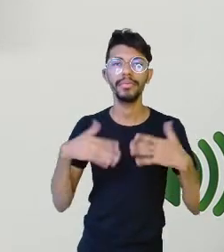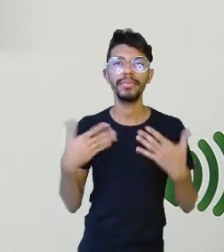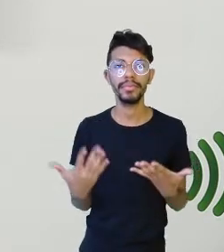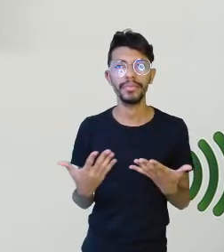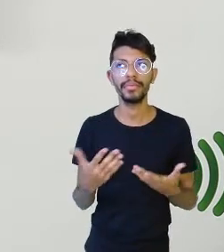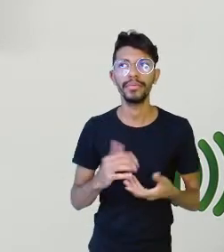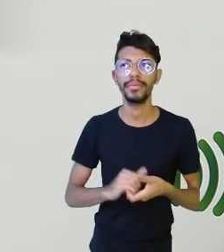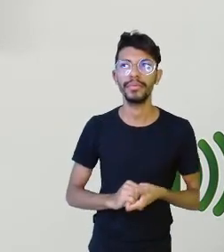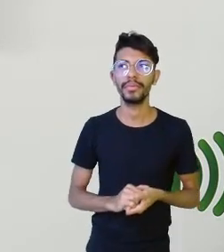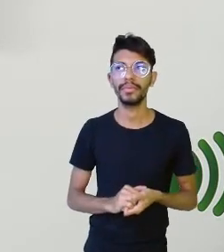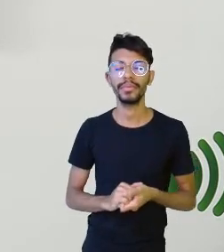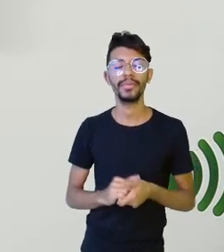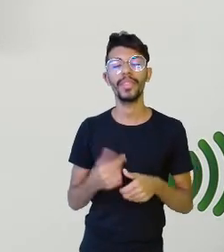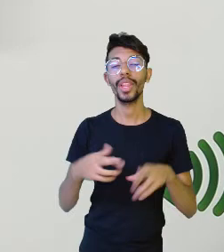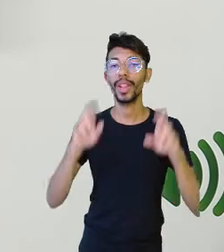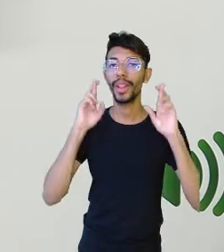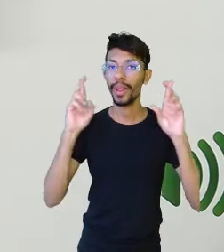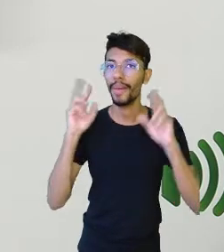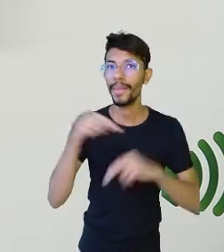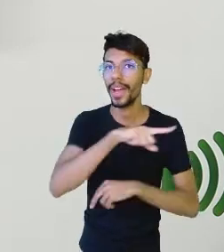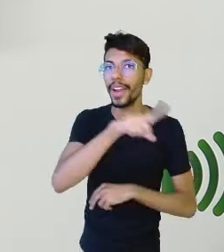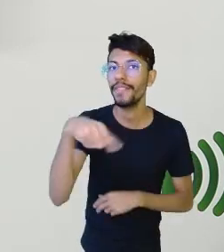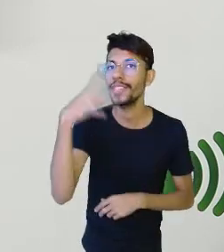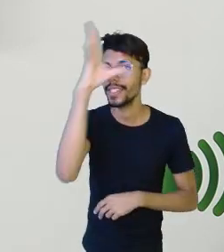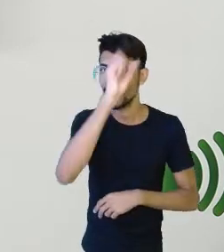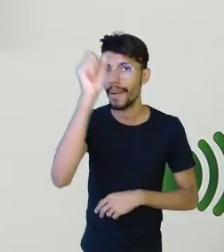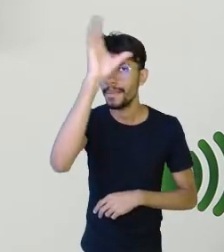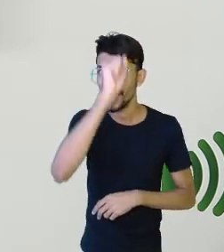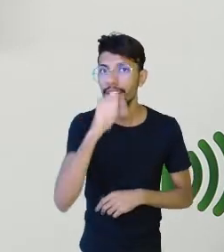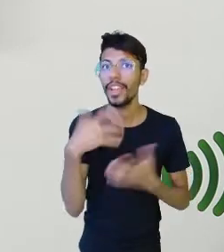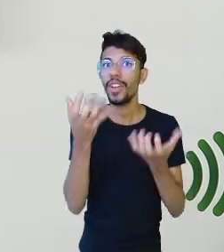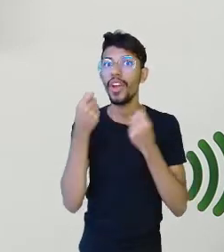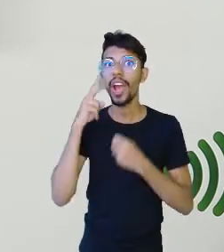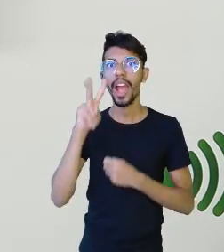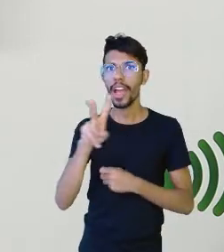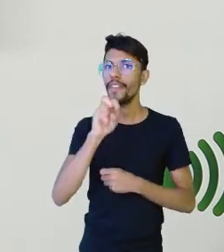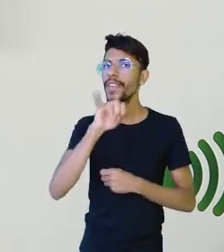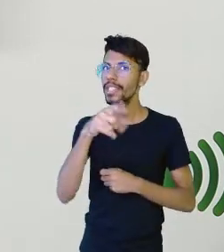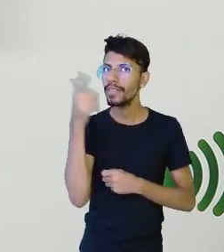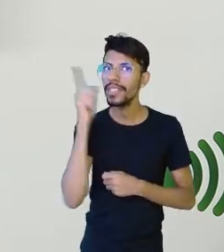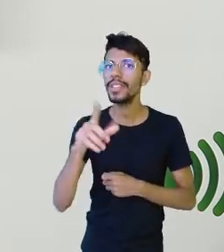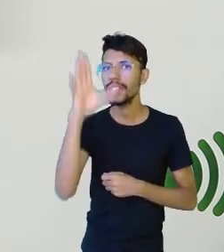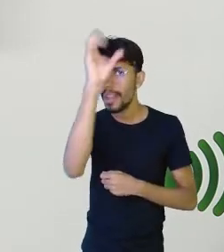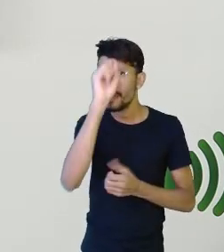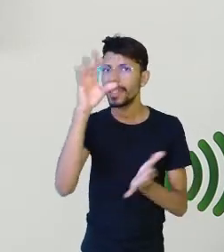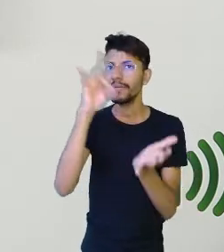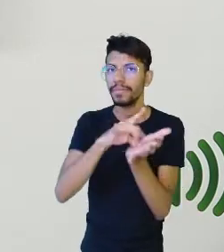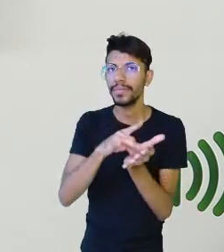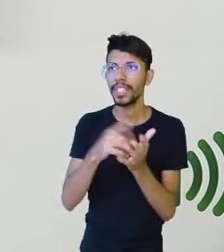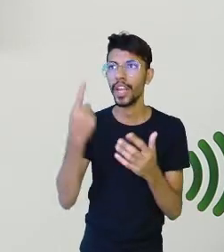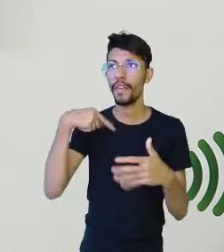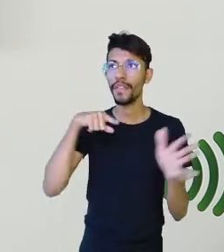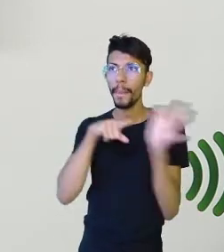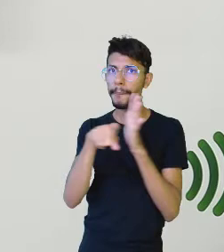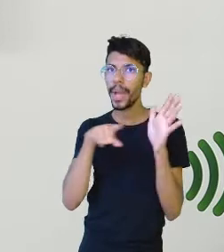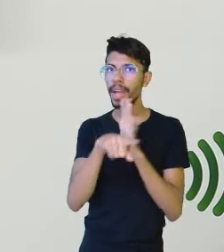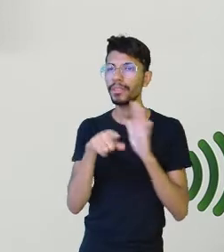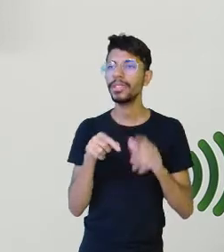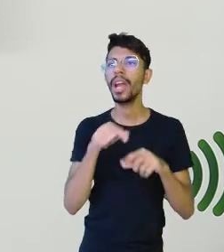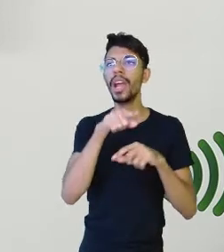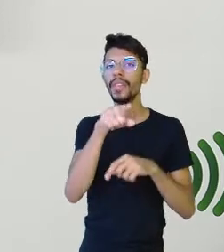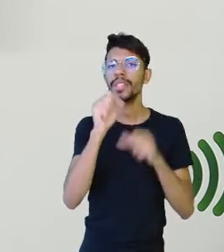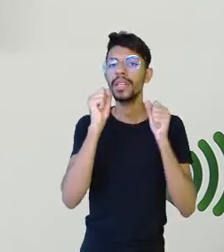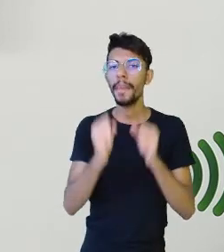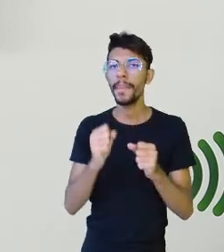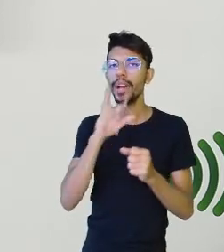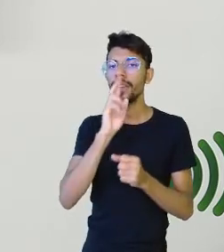Então, eu espero que vocês tenham aprendido e eu vou querer ver agora se você aprendeu. Eu vou fazer algumas perguntinhas e você pode responder